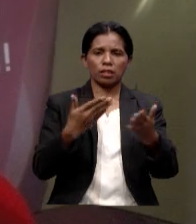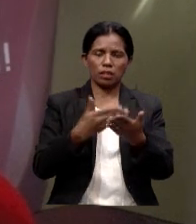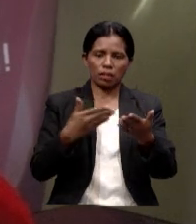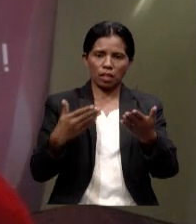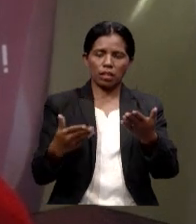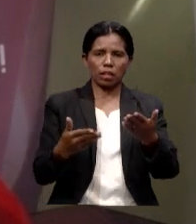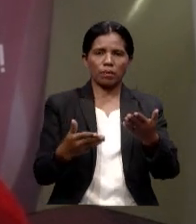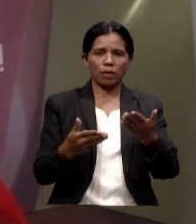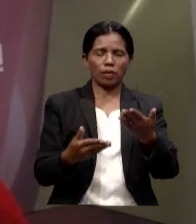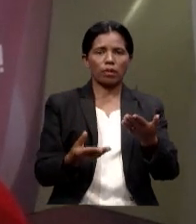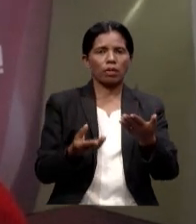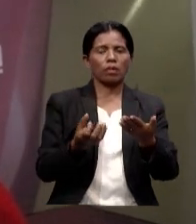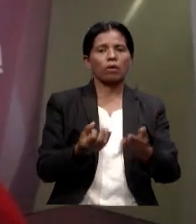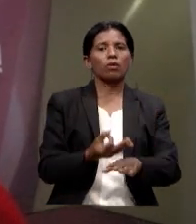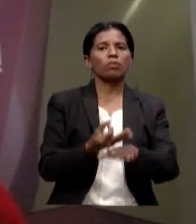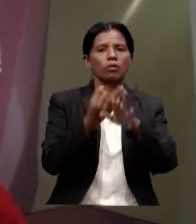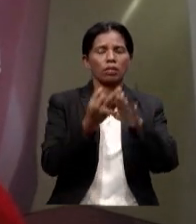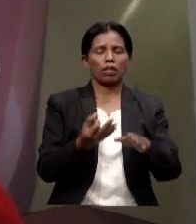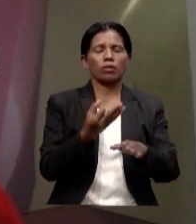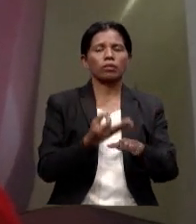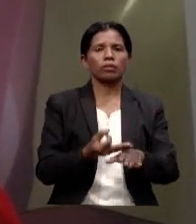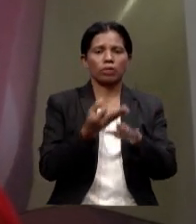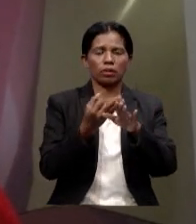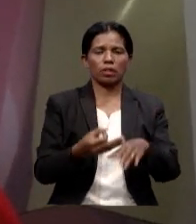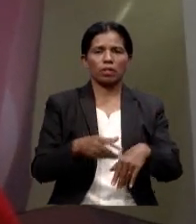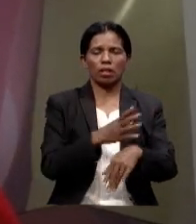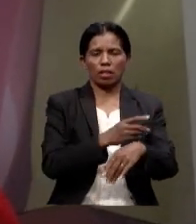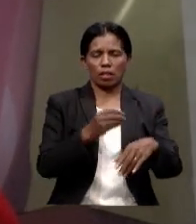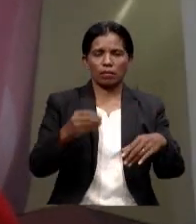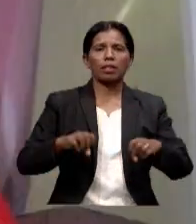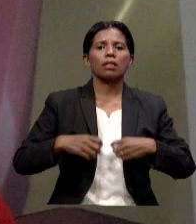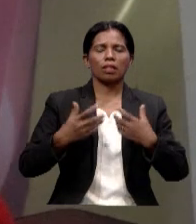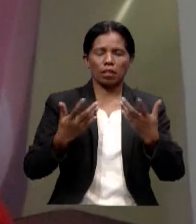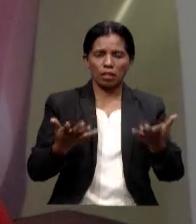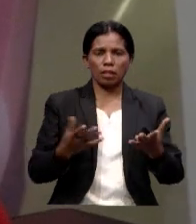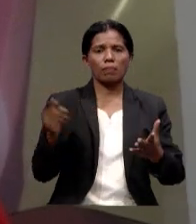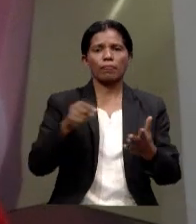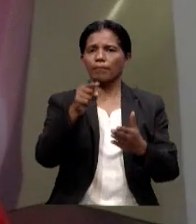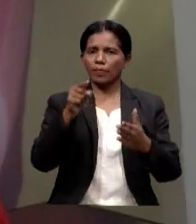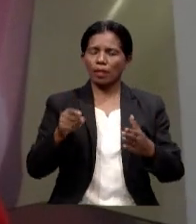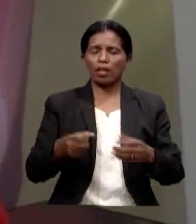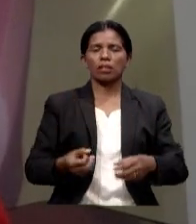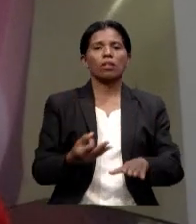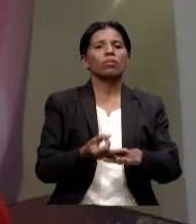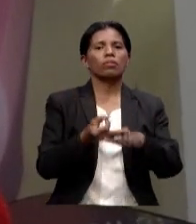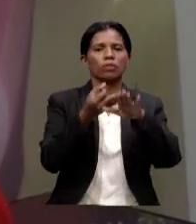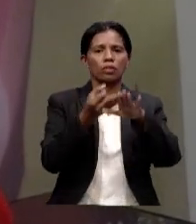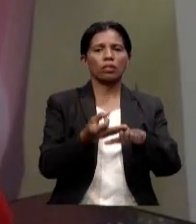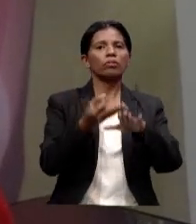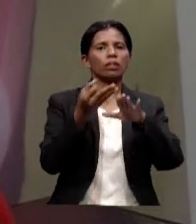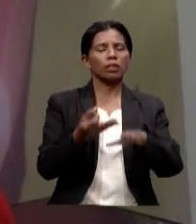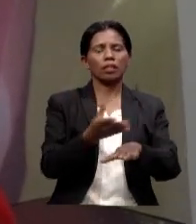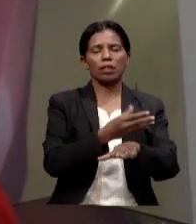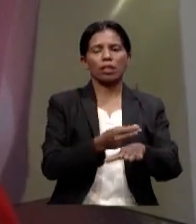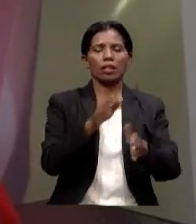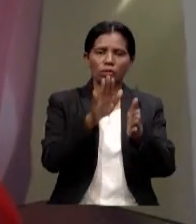que lá, precisa de alteração para colocar pelo menos a percentagem ira, mas quando folha mercado né, hasai,